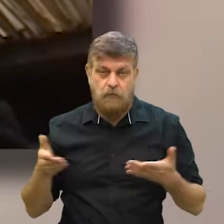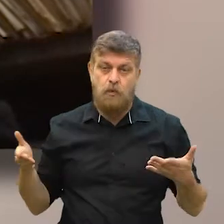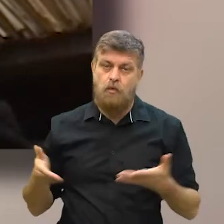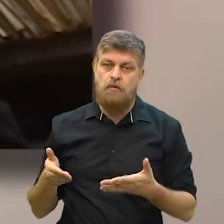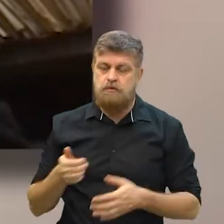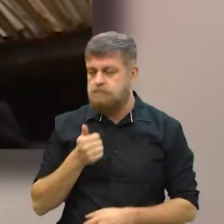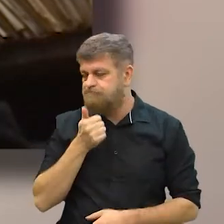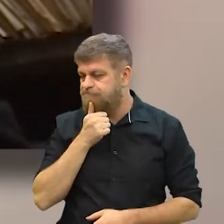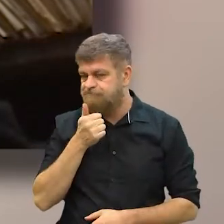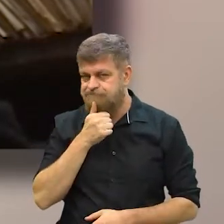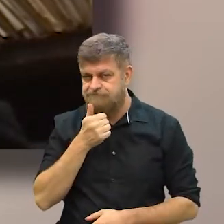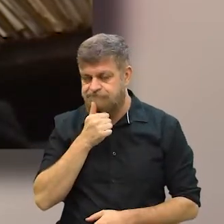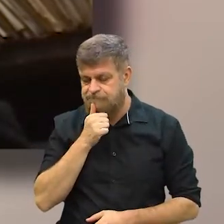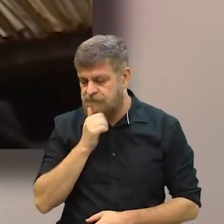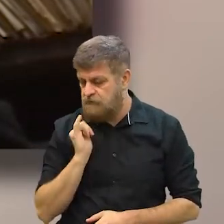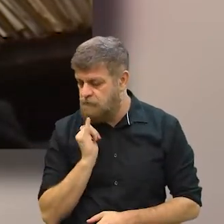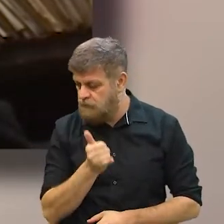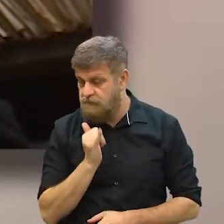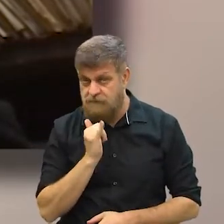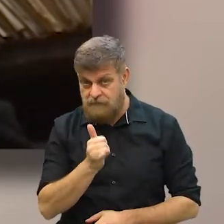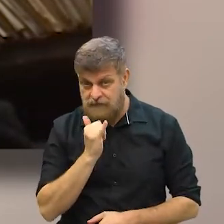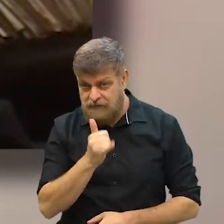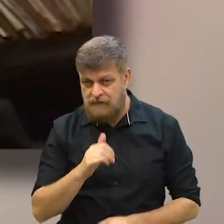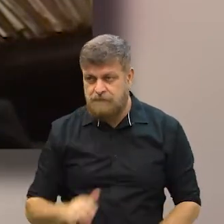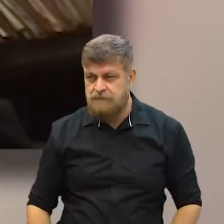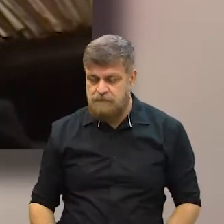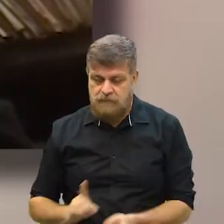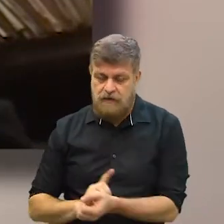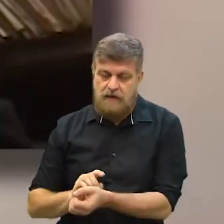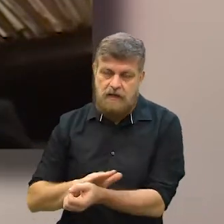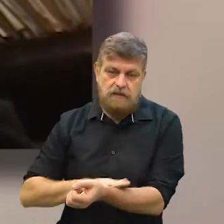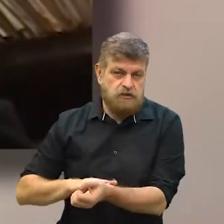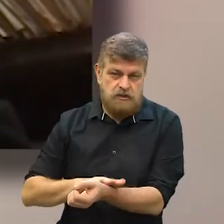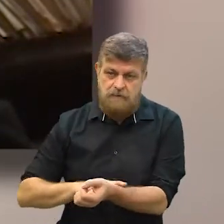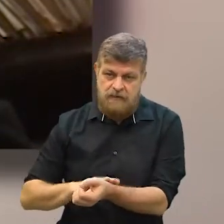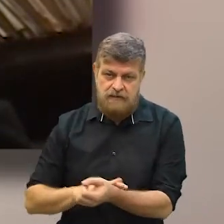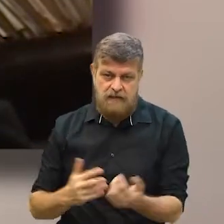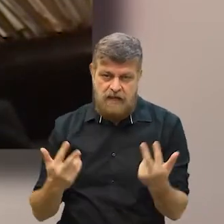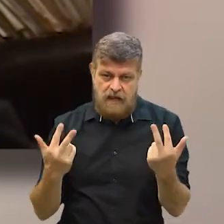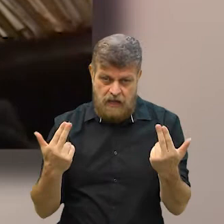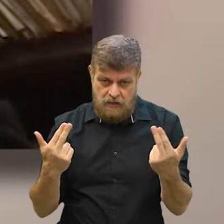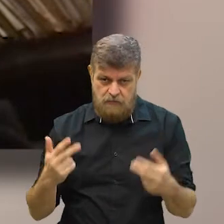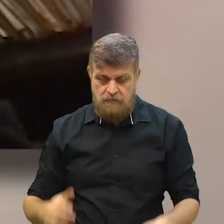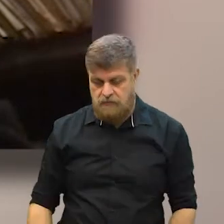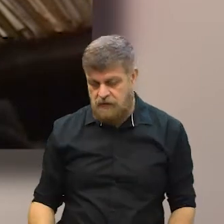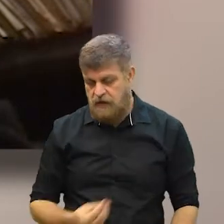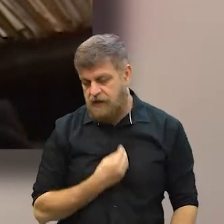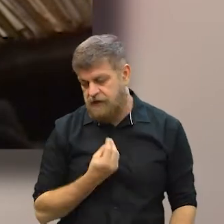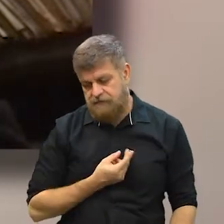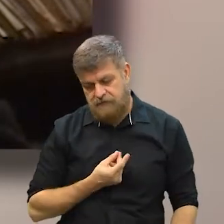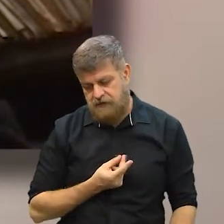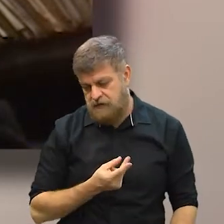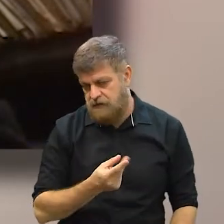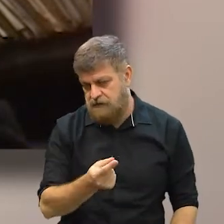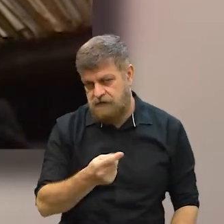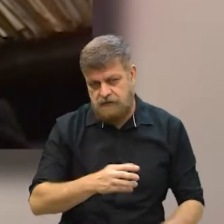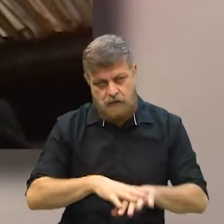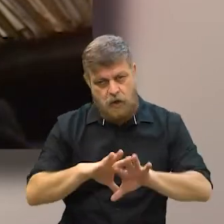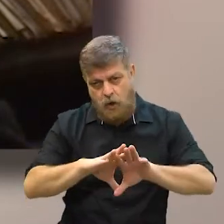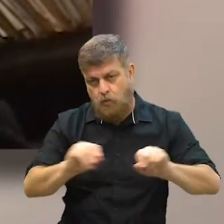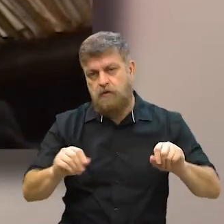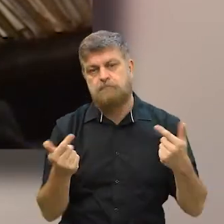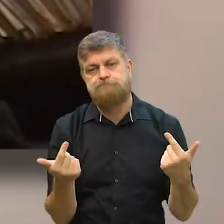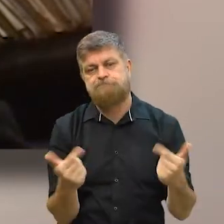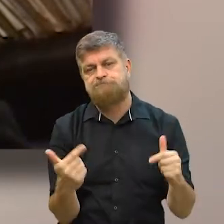realidade. Hoje é, como ele disse, como uma diabetes. É uma doença para a vida toda. Não há cura